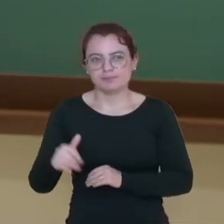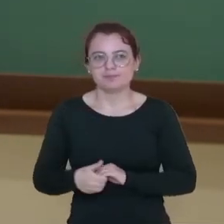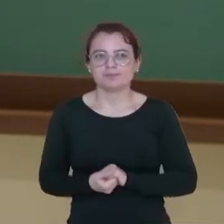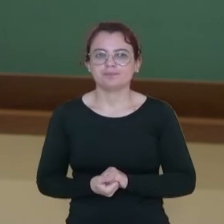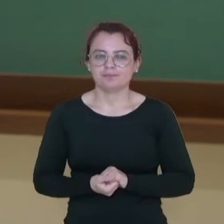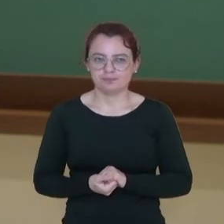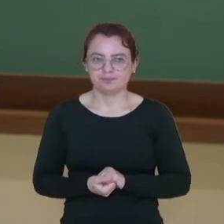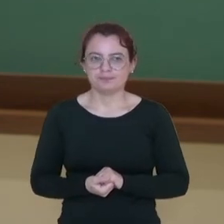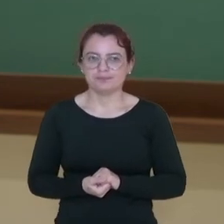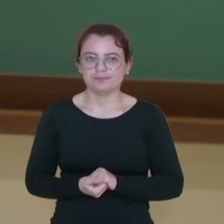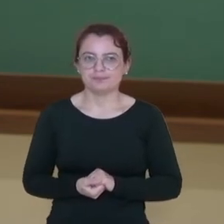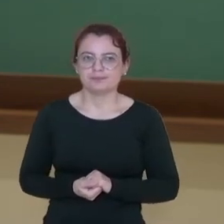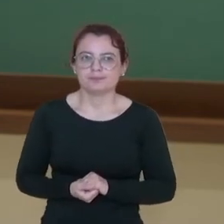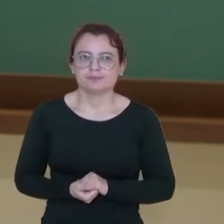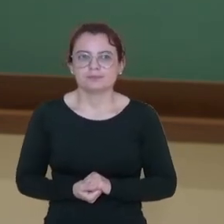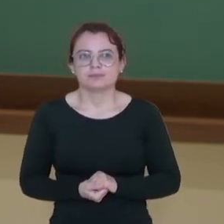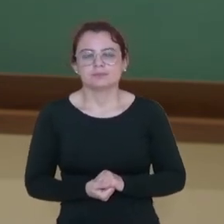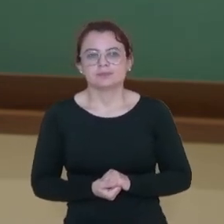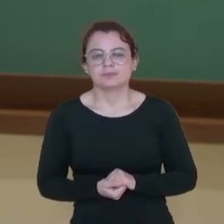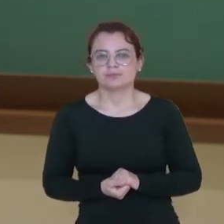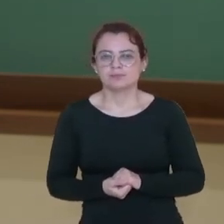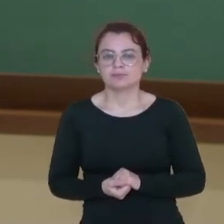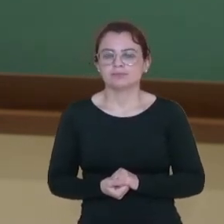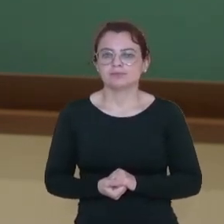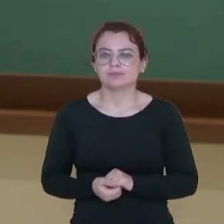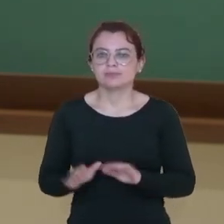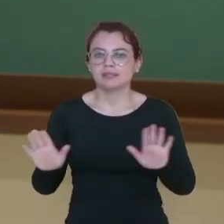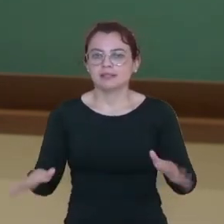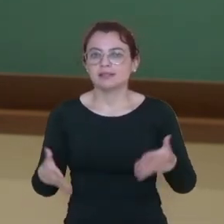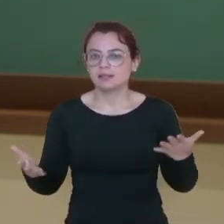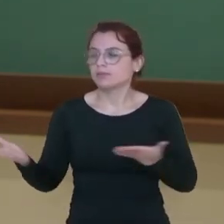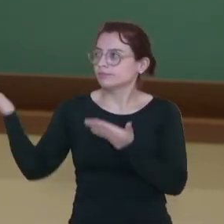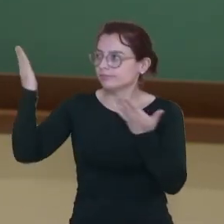produto deve ser sempre o mesmo. Então, pessoal,